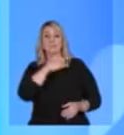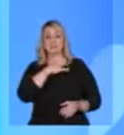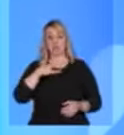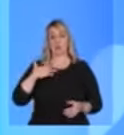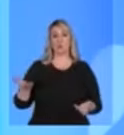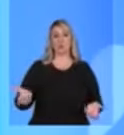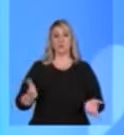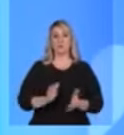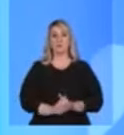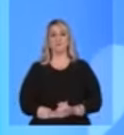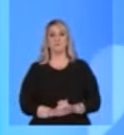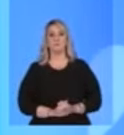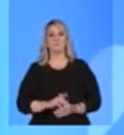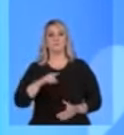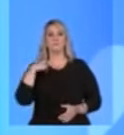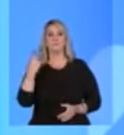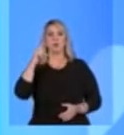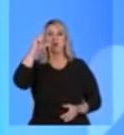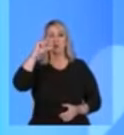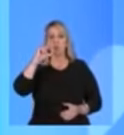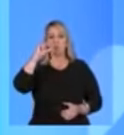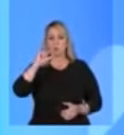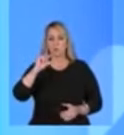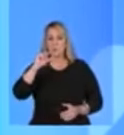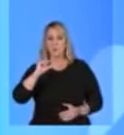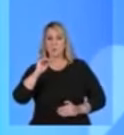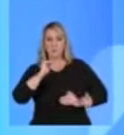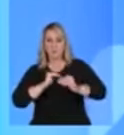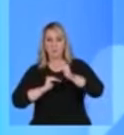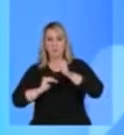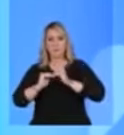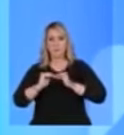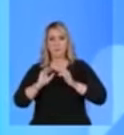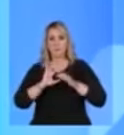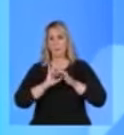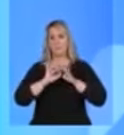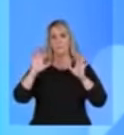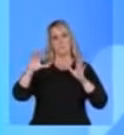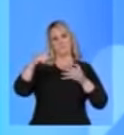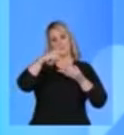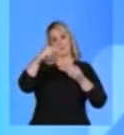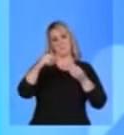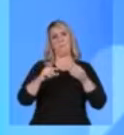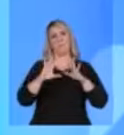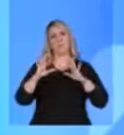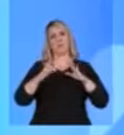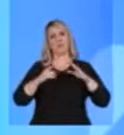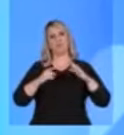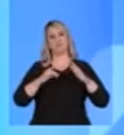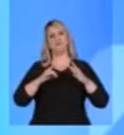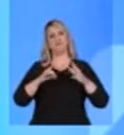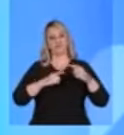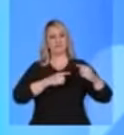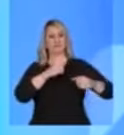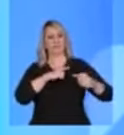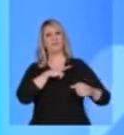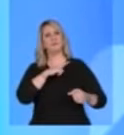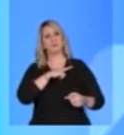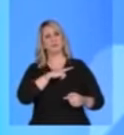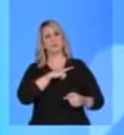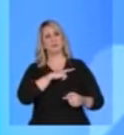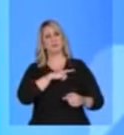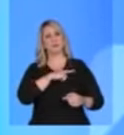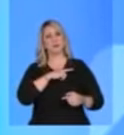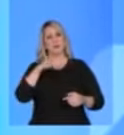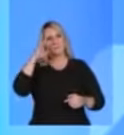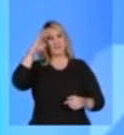saúde nós reduzimos progressivamente as dispensas de licitações mas há desafios ainda eu reconheço que há desafios por exemplo